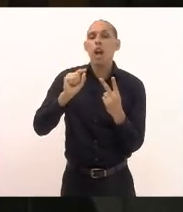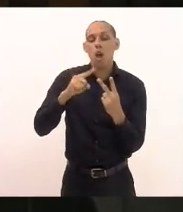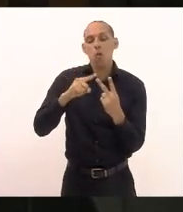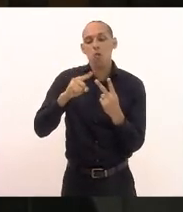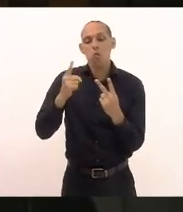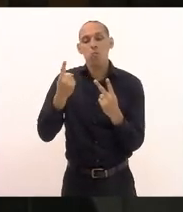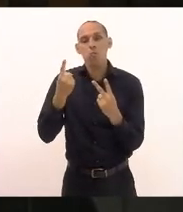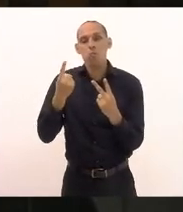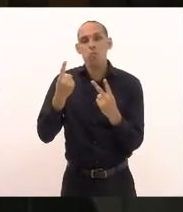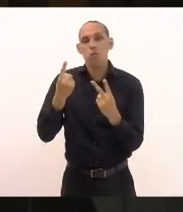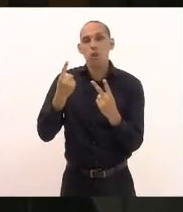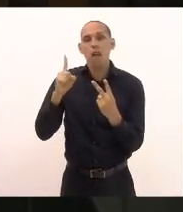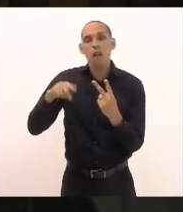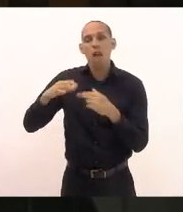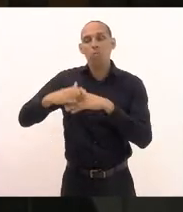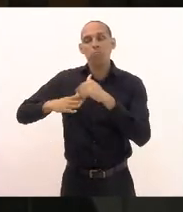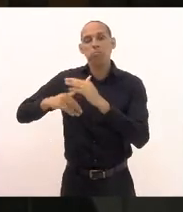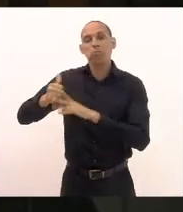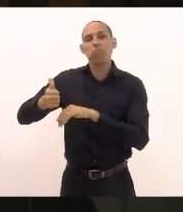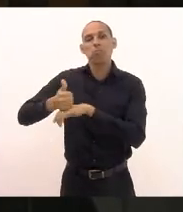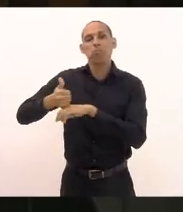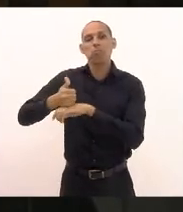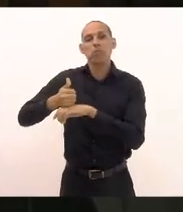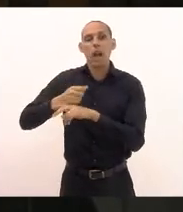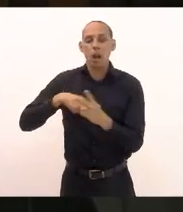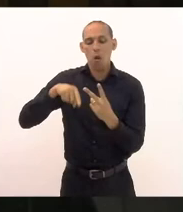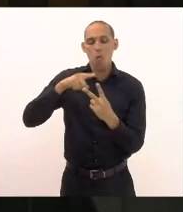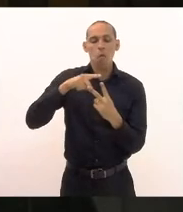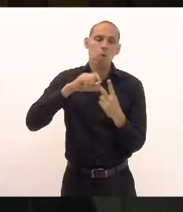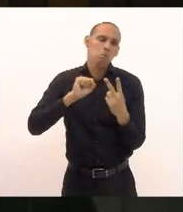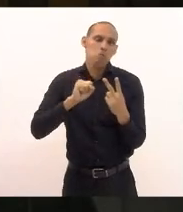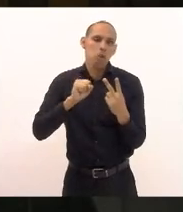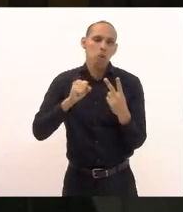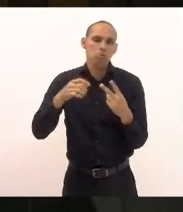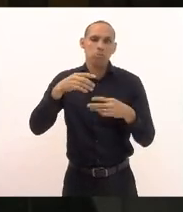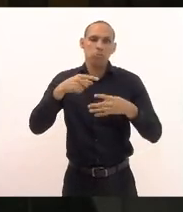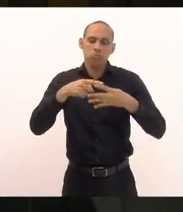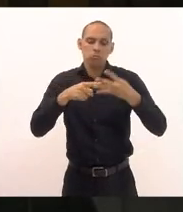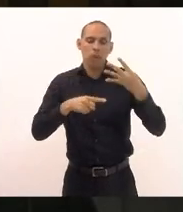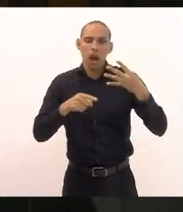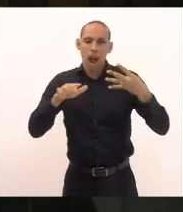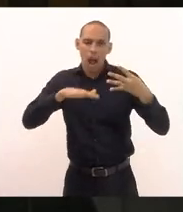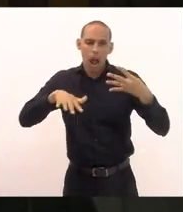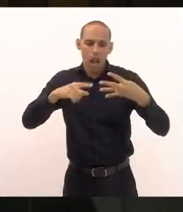O outro pode ser qualquer um das 4 grandes áreas, linguagens,